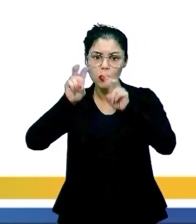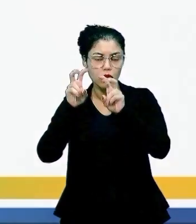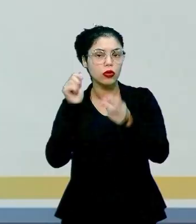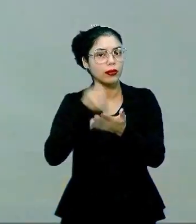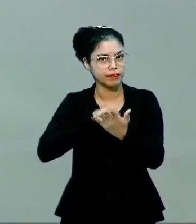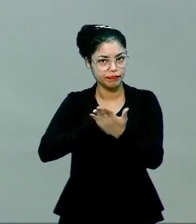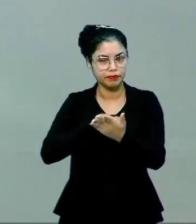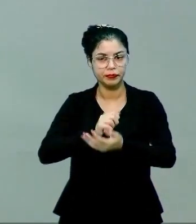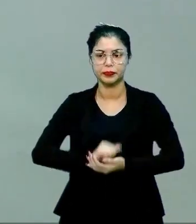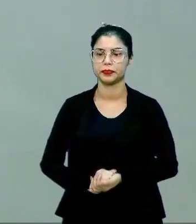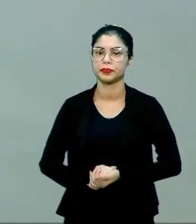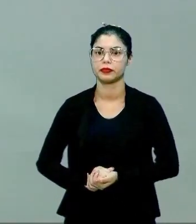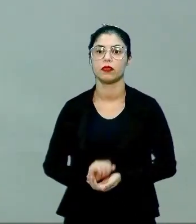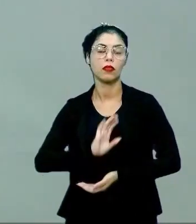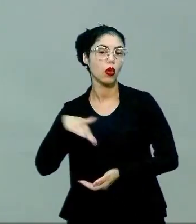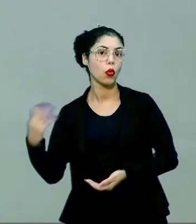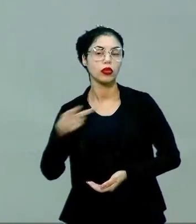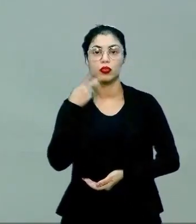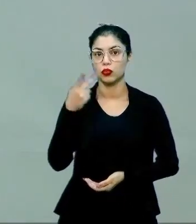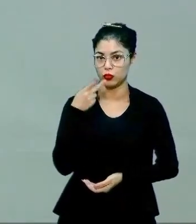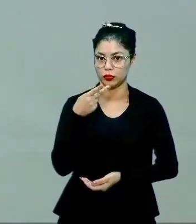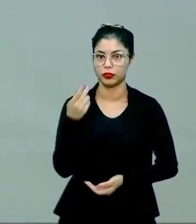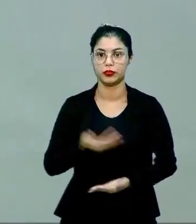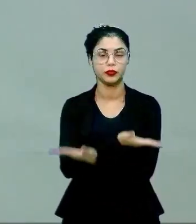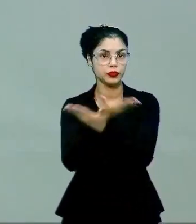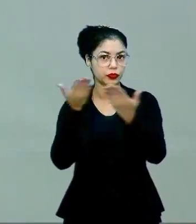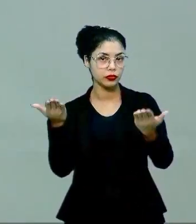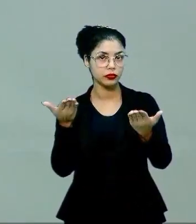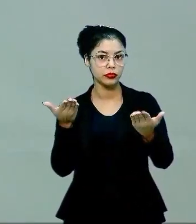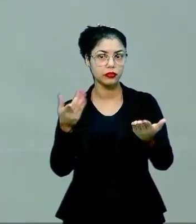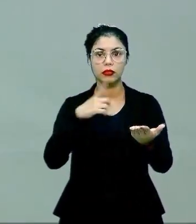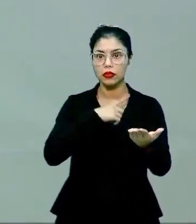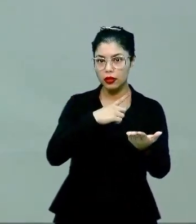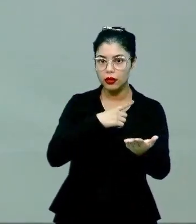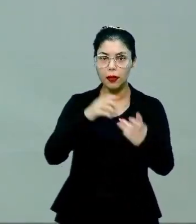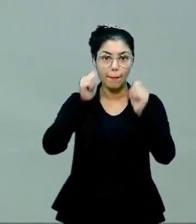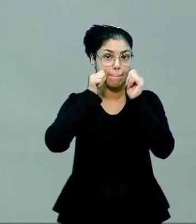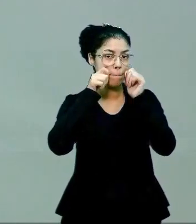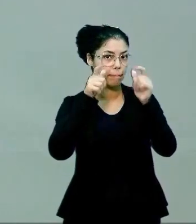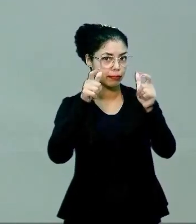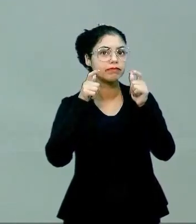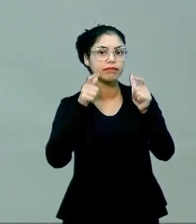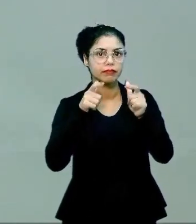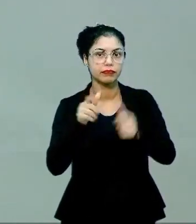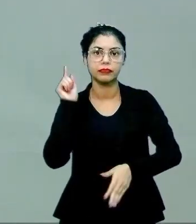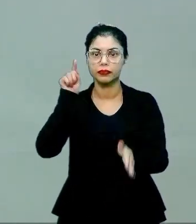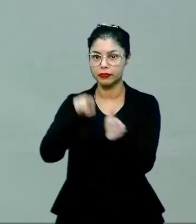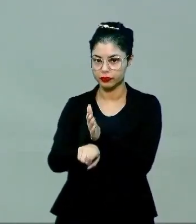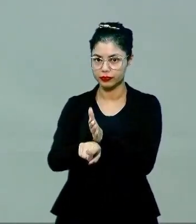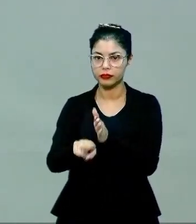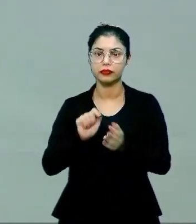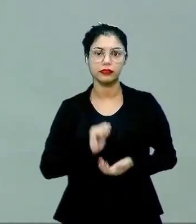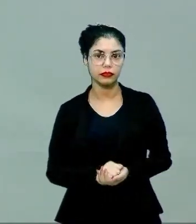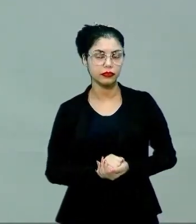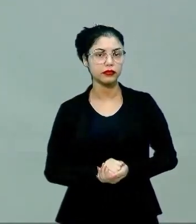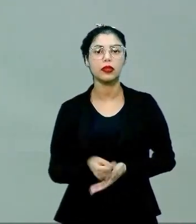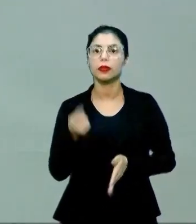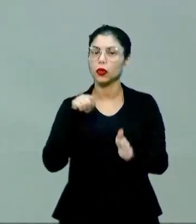ser cobrado. Gente, quando eu falo aqui para você se ater às questões